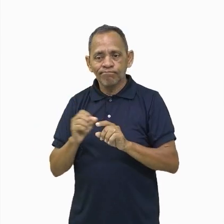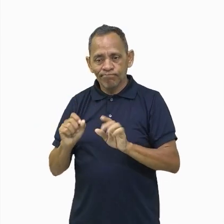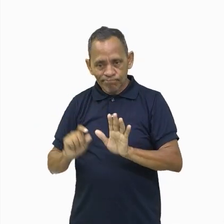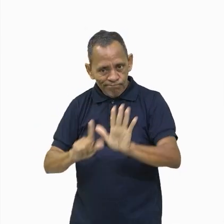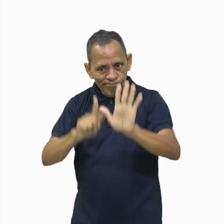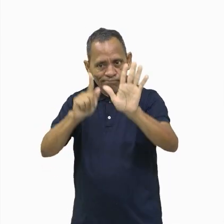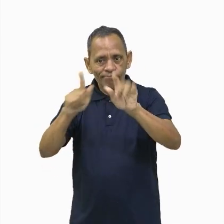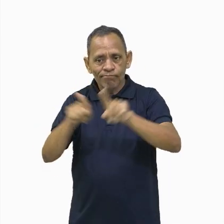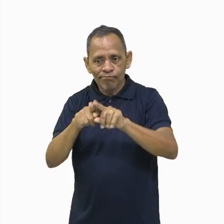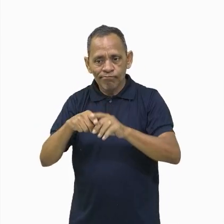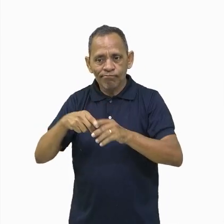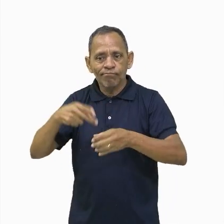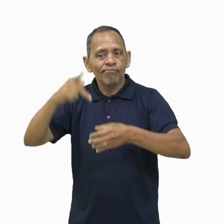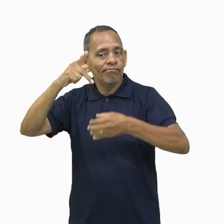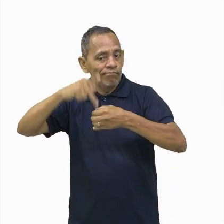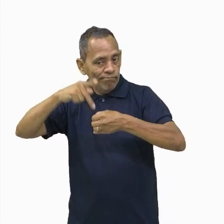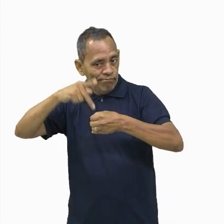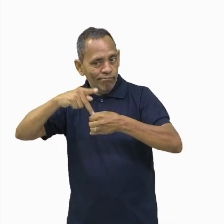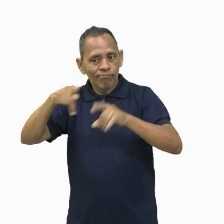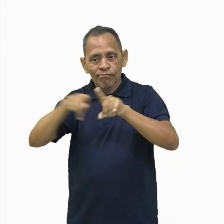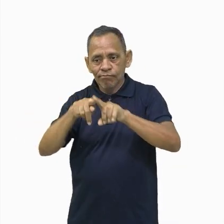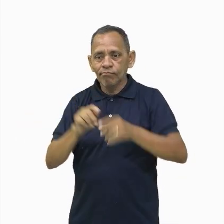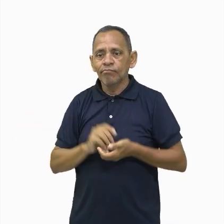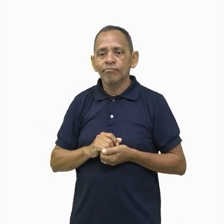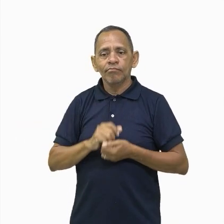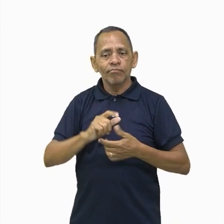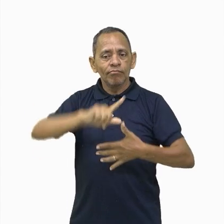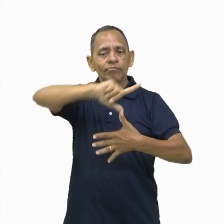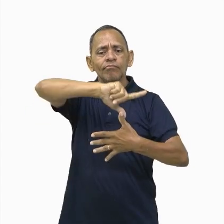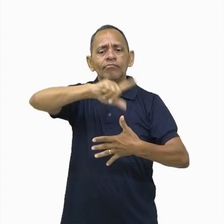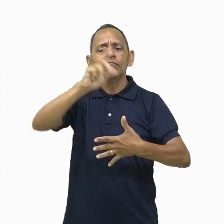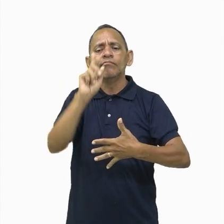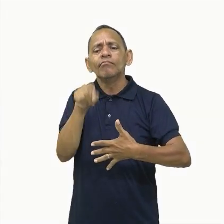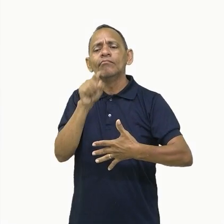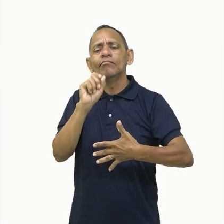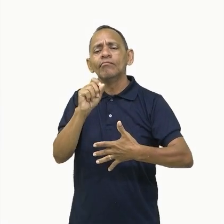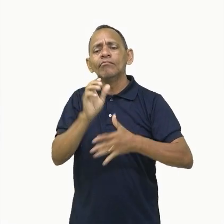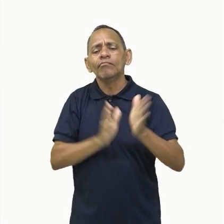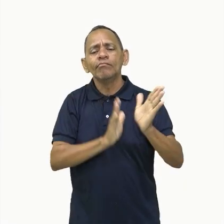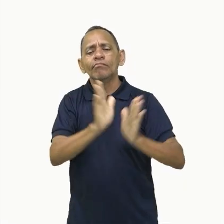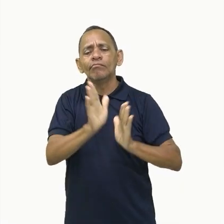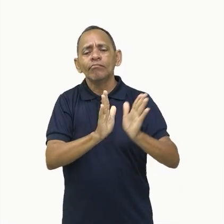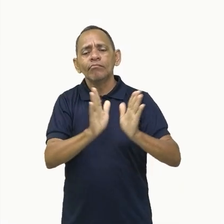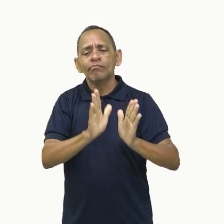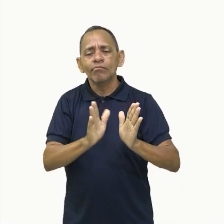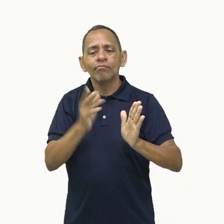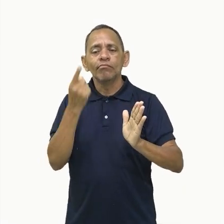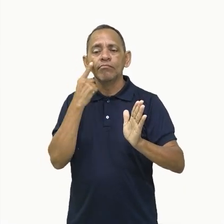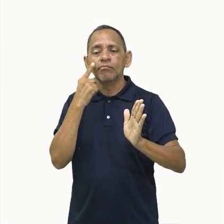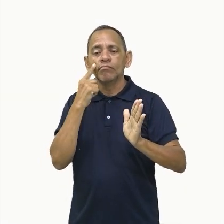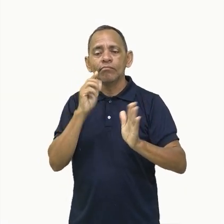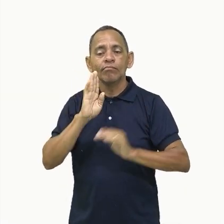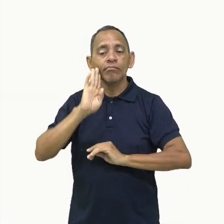aqui na América Latina, gente, o período, tá? Vamos observar principalmente a área